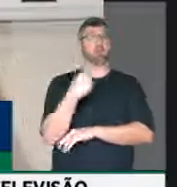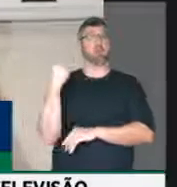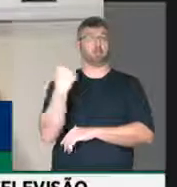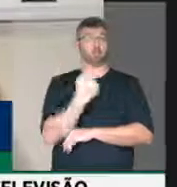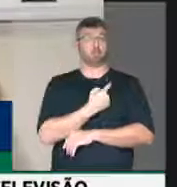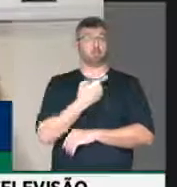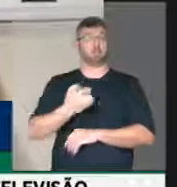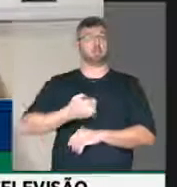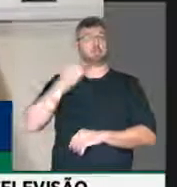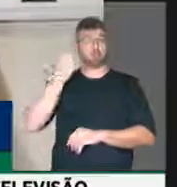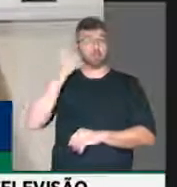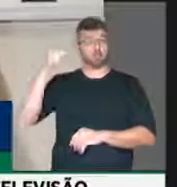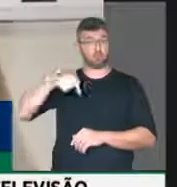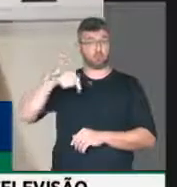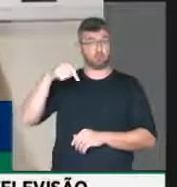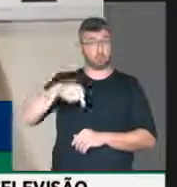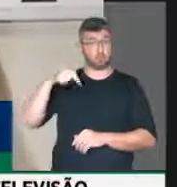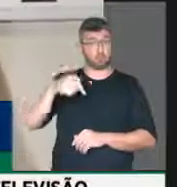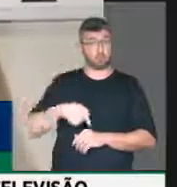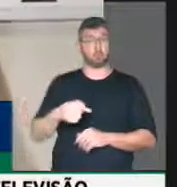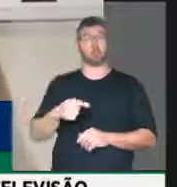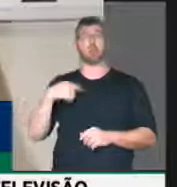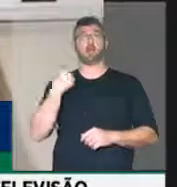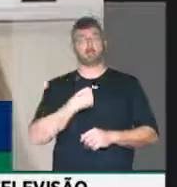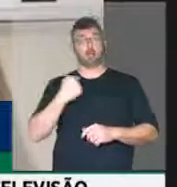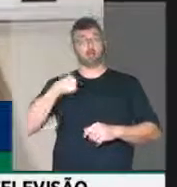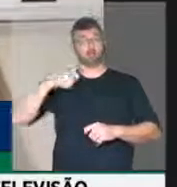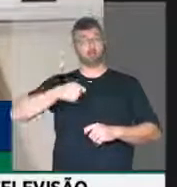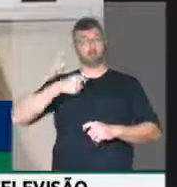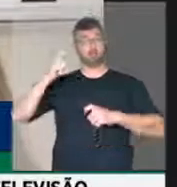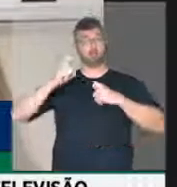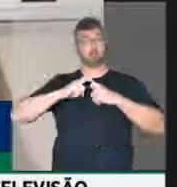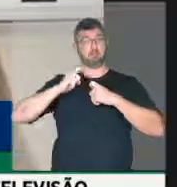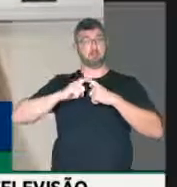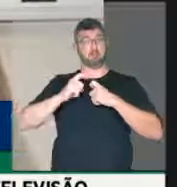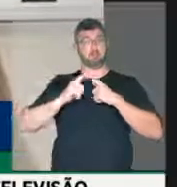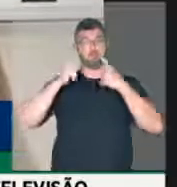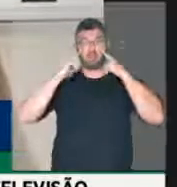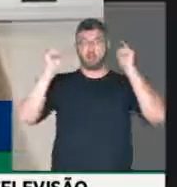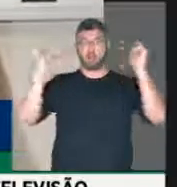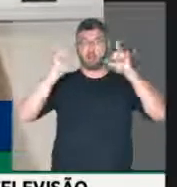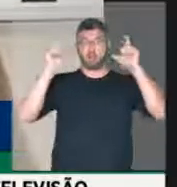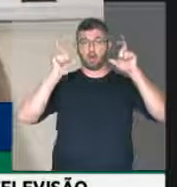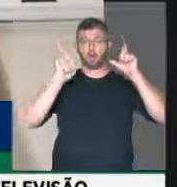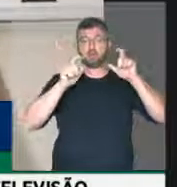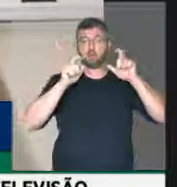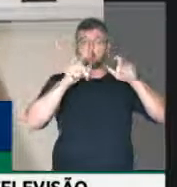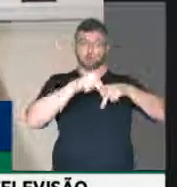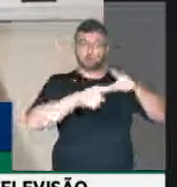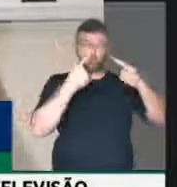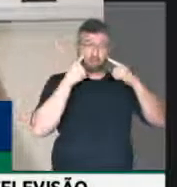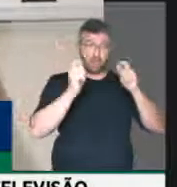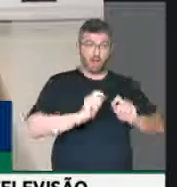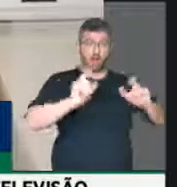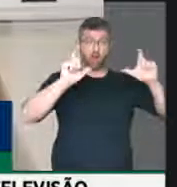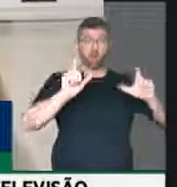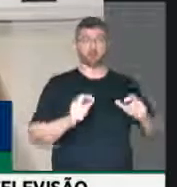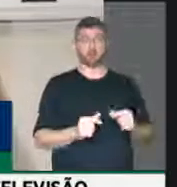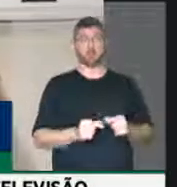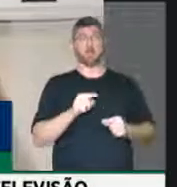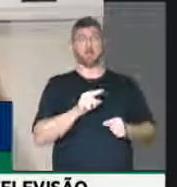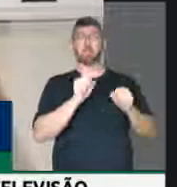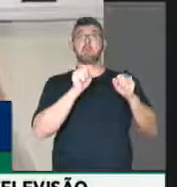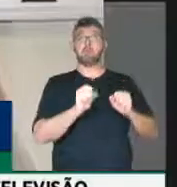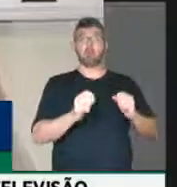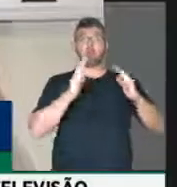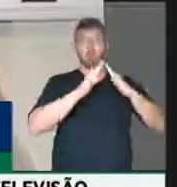nós, como parlamentares, como médicos, temos que abrir os olhos da população, que elas realmente podem